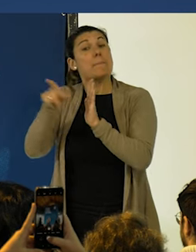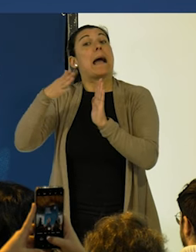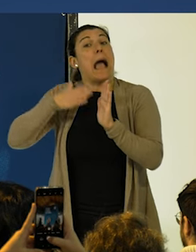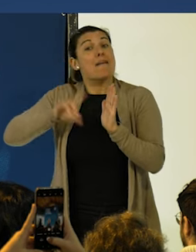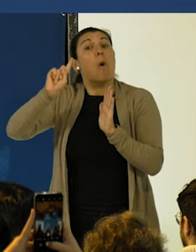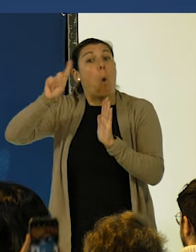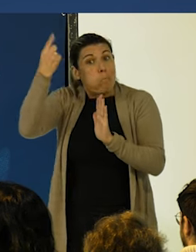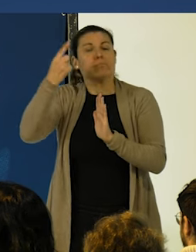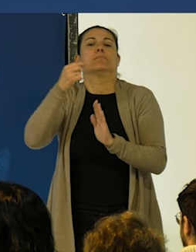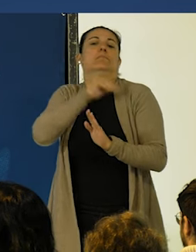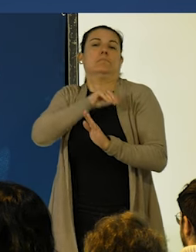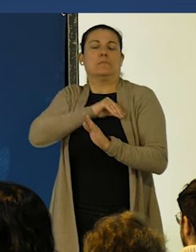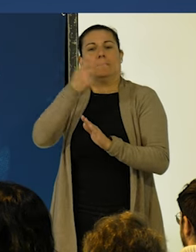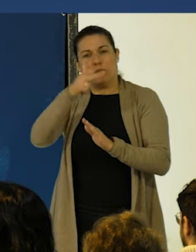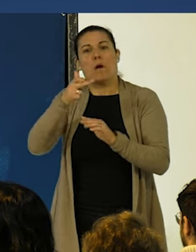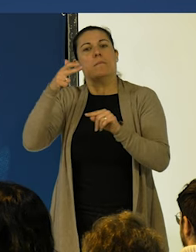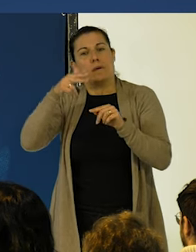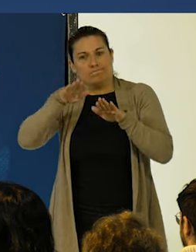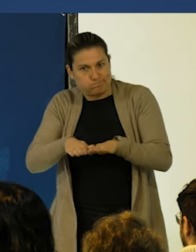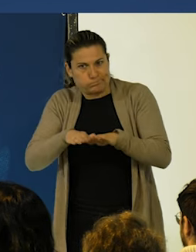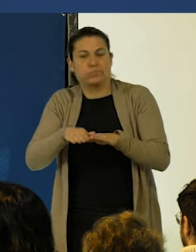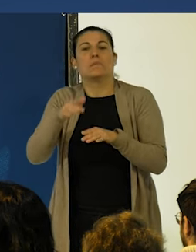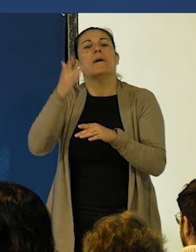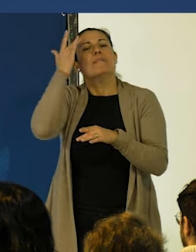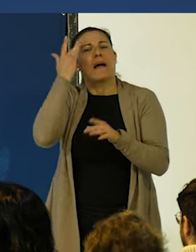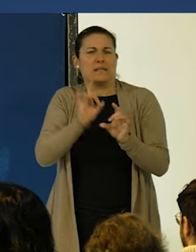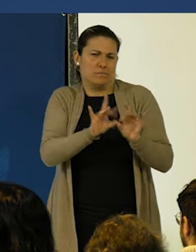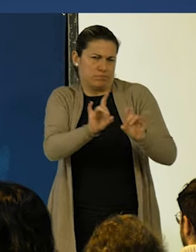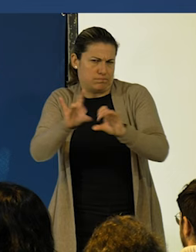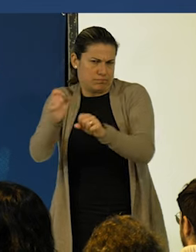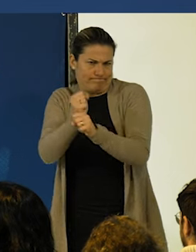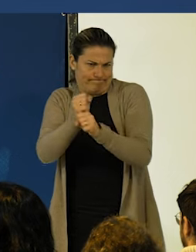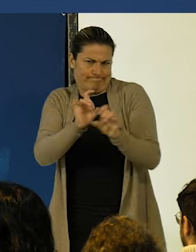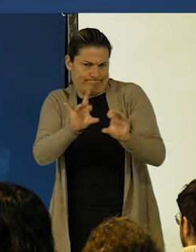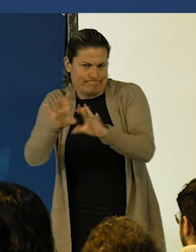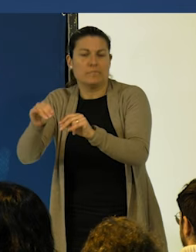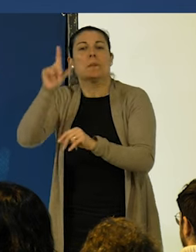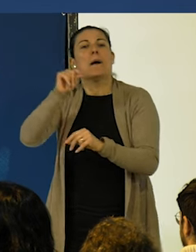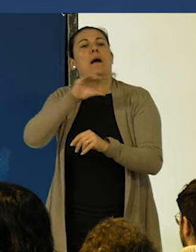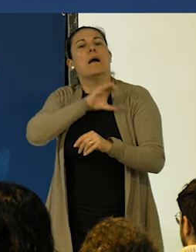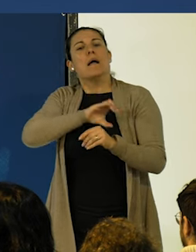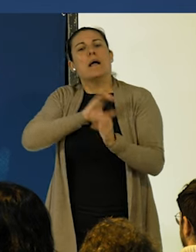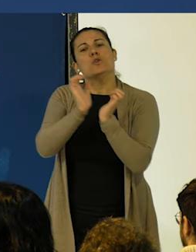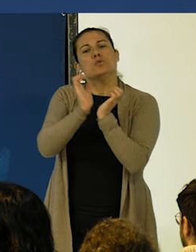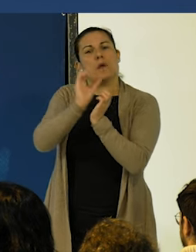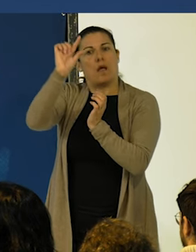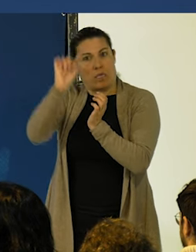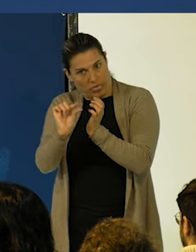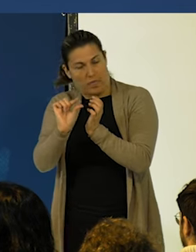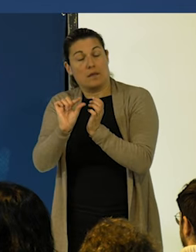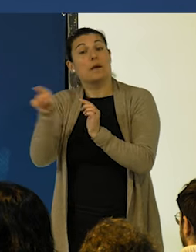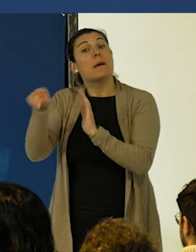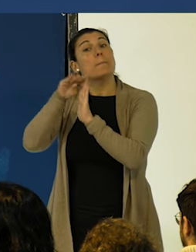pensões, era facilitar os despedimentos, era diminuir a contribuição patronal para a Segurança Social. O programa